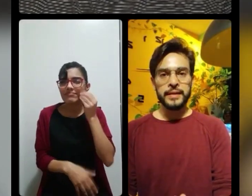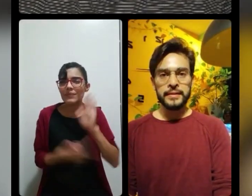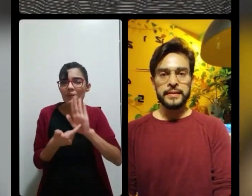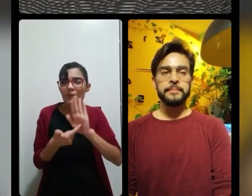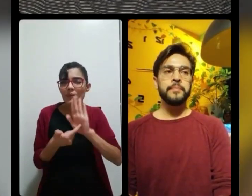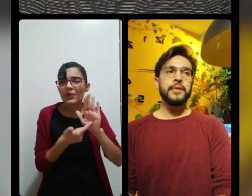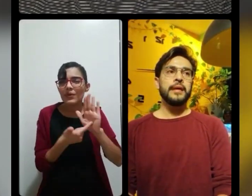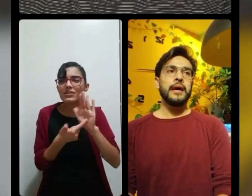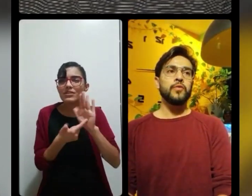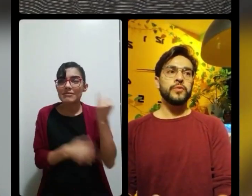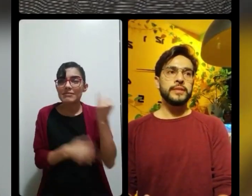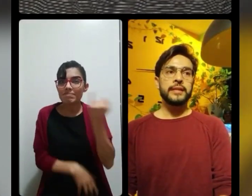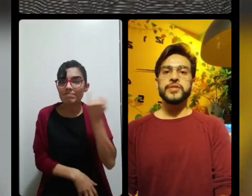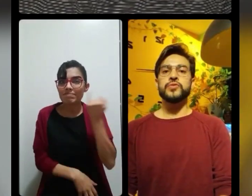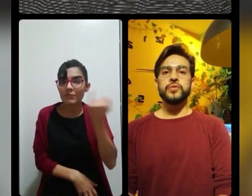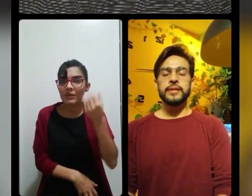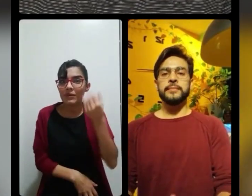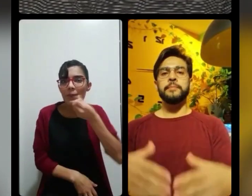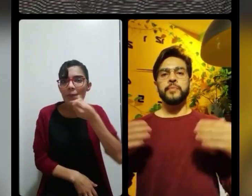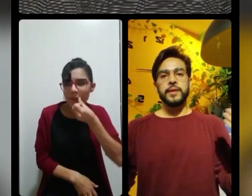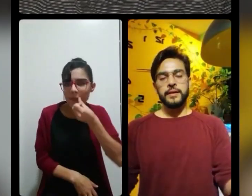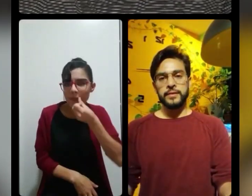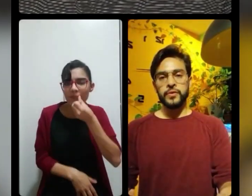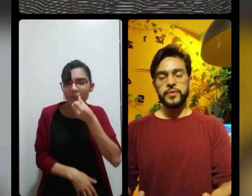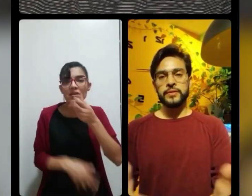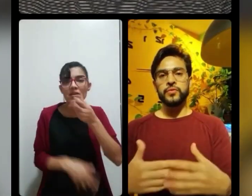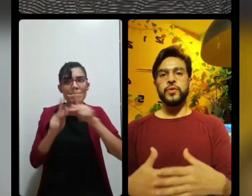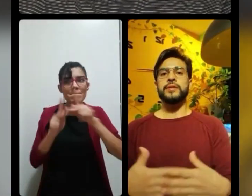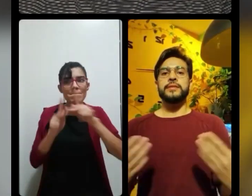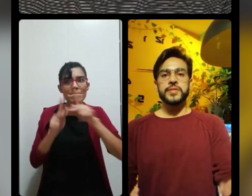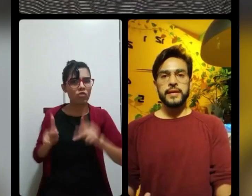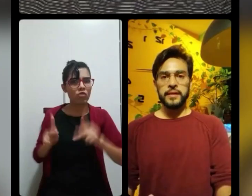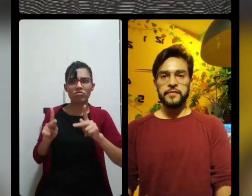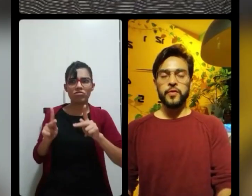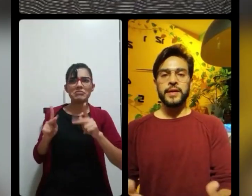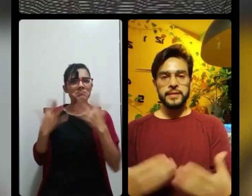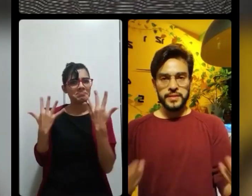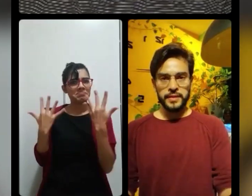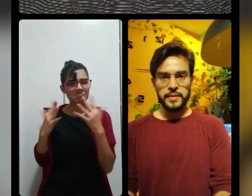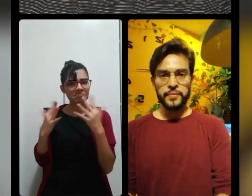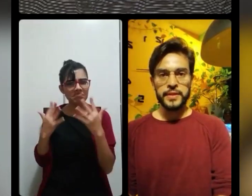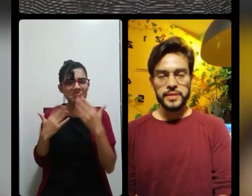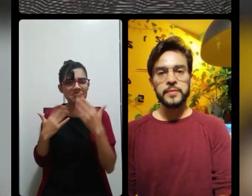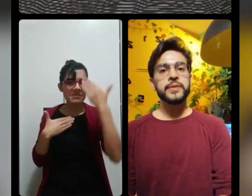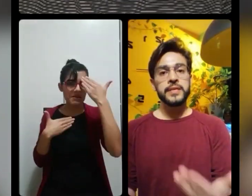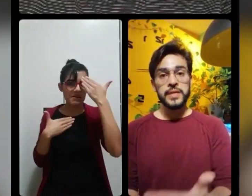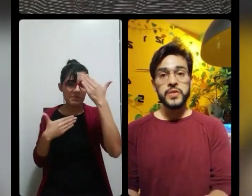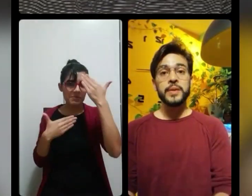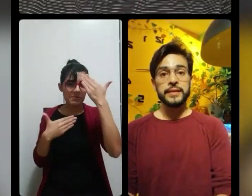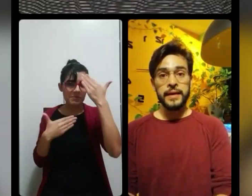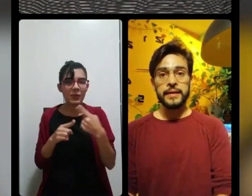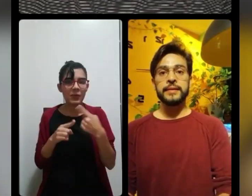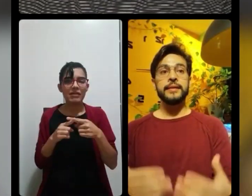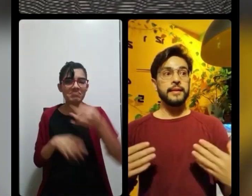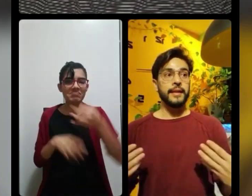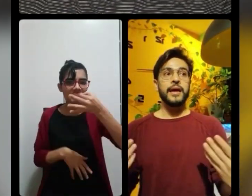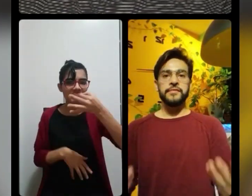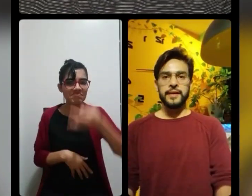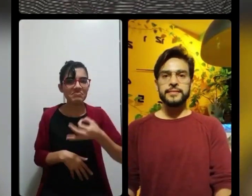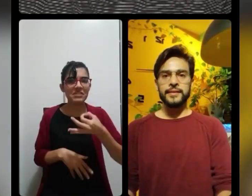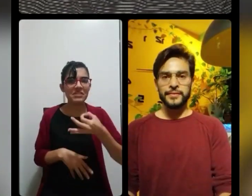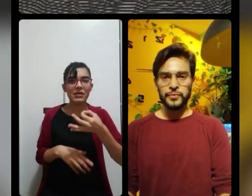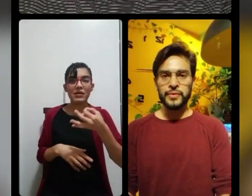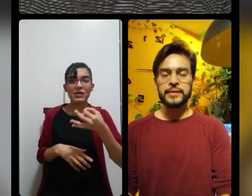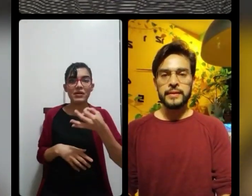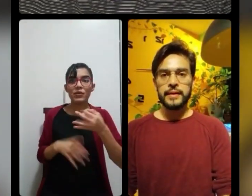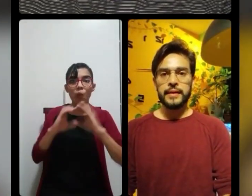muito bacana. A comunidade surda do Rio Grande do Norte, de certa forma, anseia por esse tipo de acessibilidade que leve